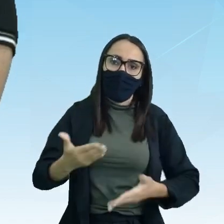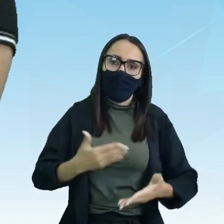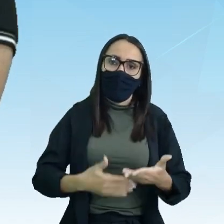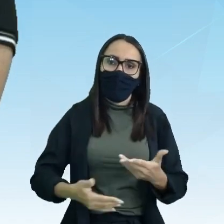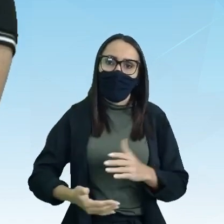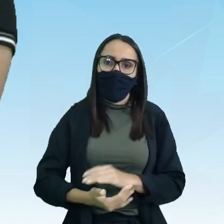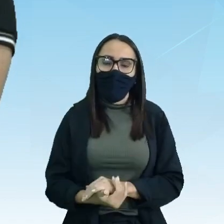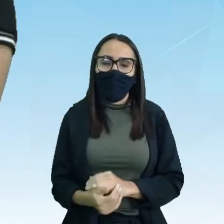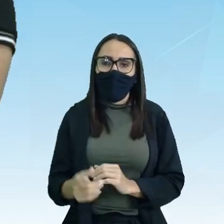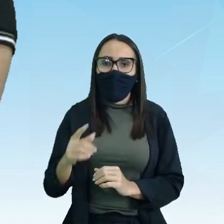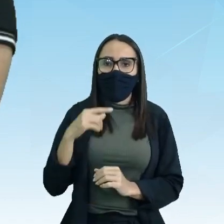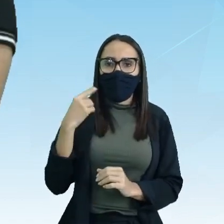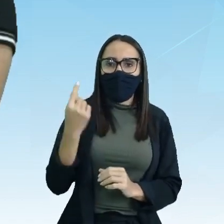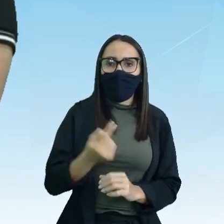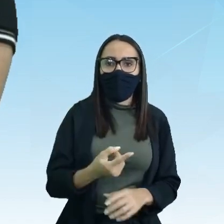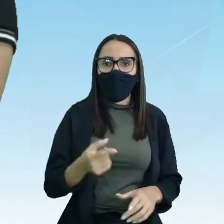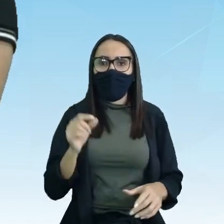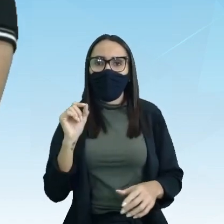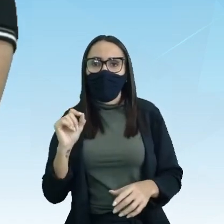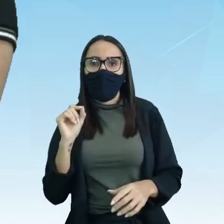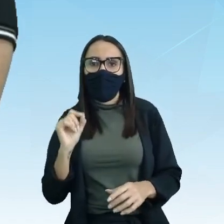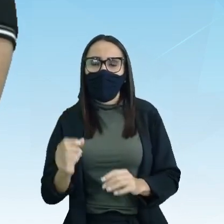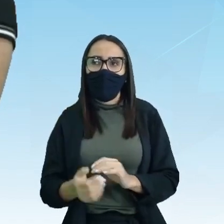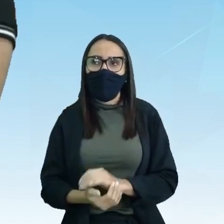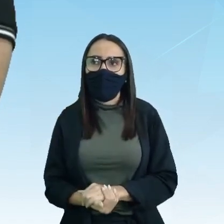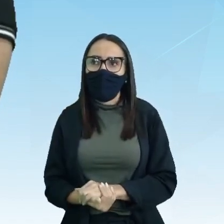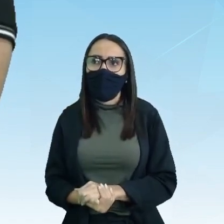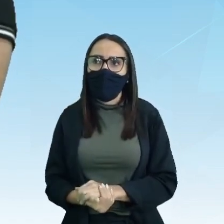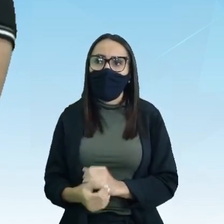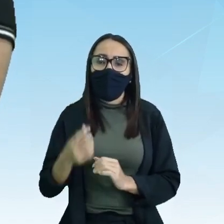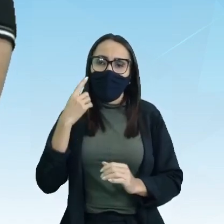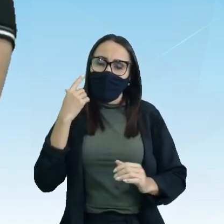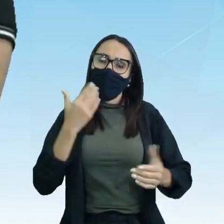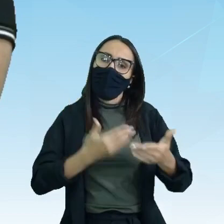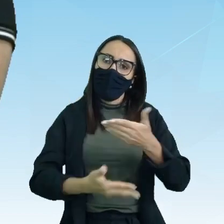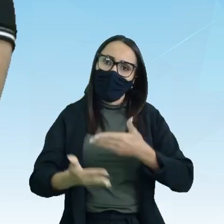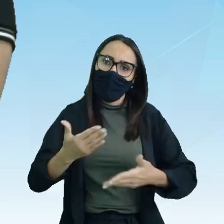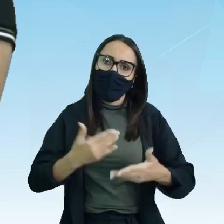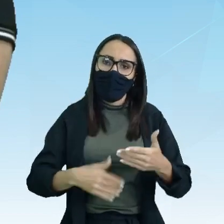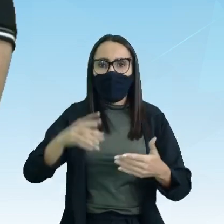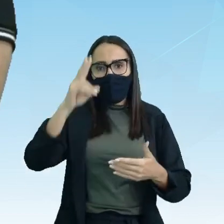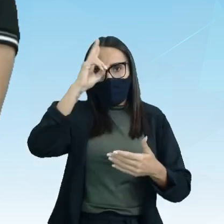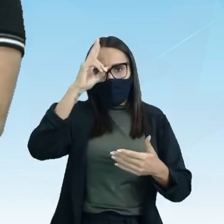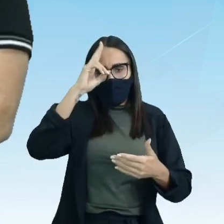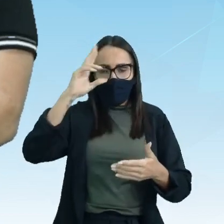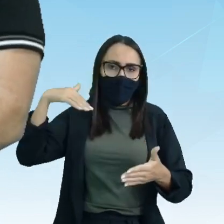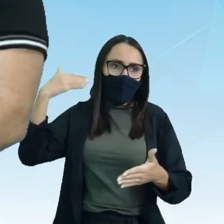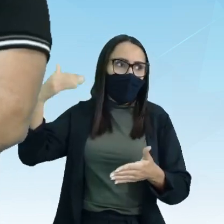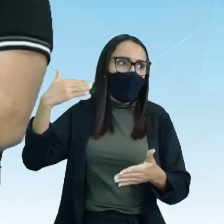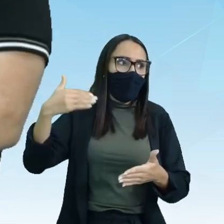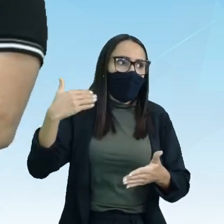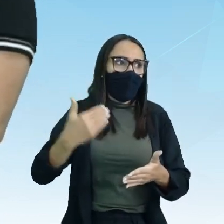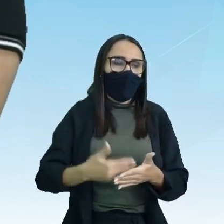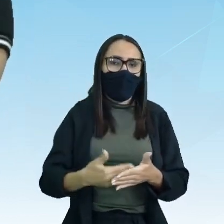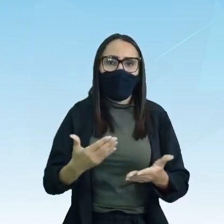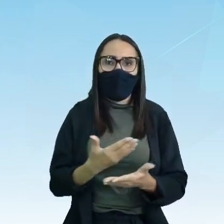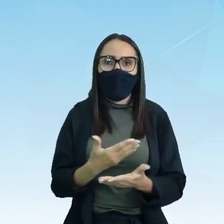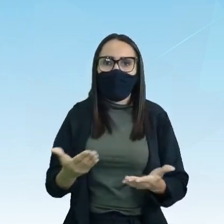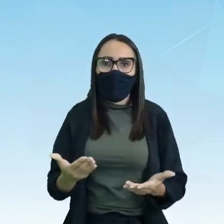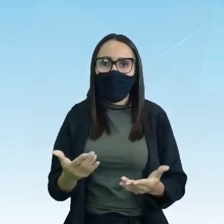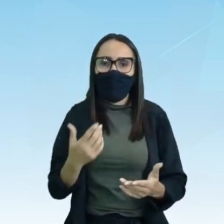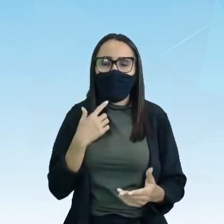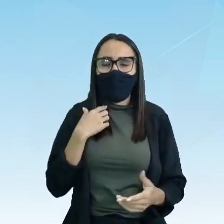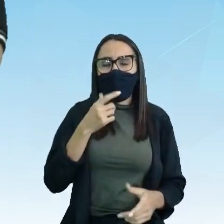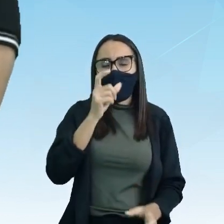bate-papo. Hoje nós estamos vendo o quê? O mercado, vimos a troca, o histórico dele, a figura de Joana Bezerra e